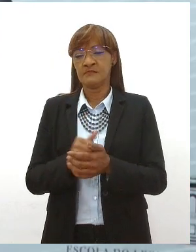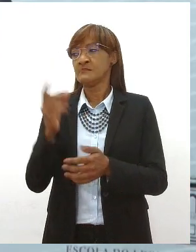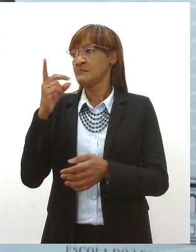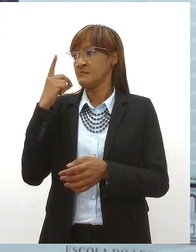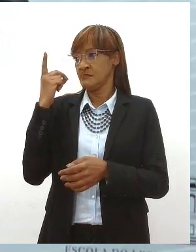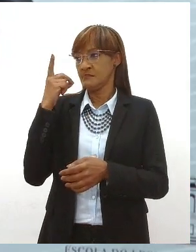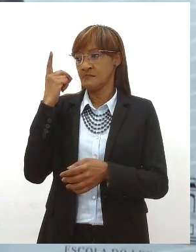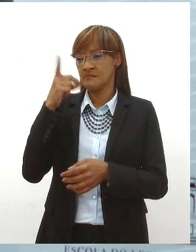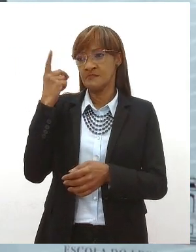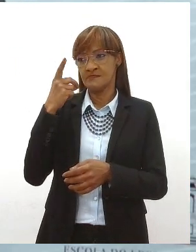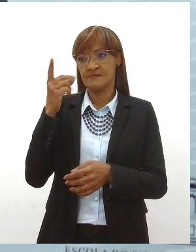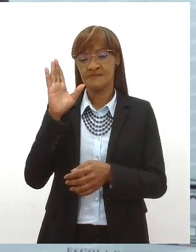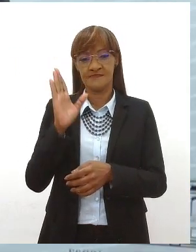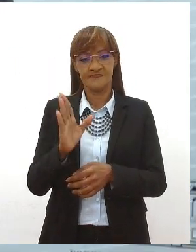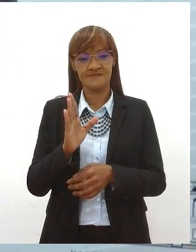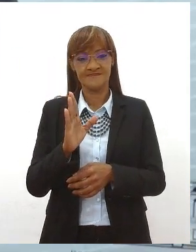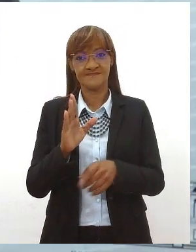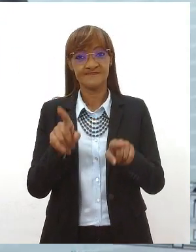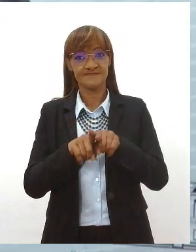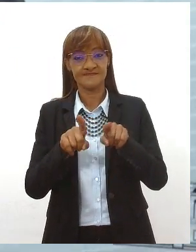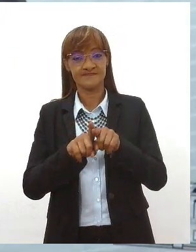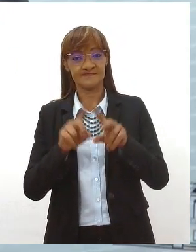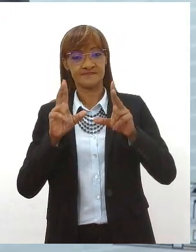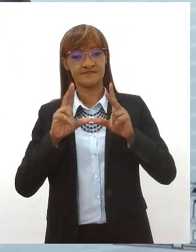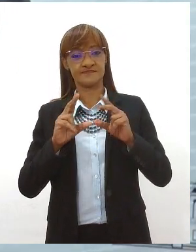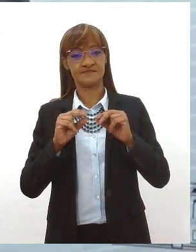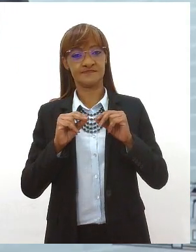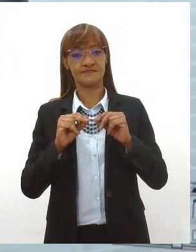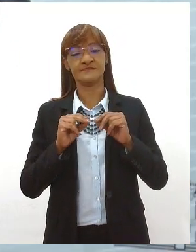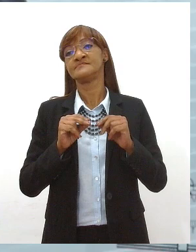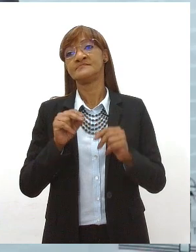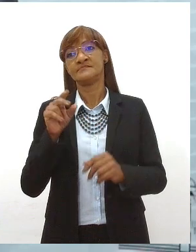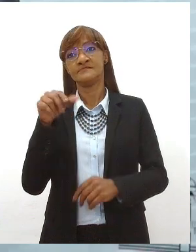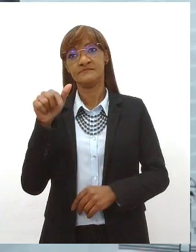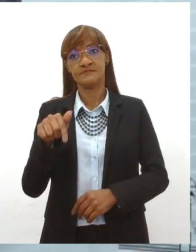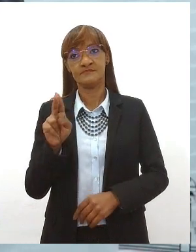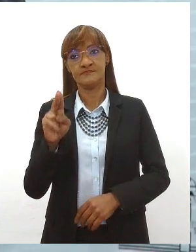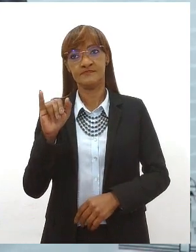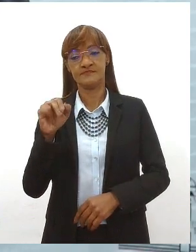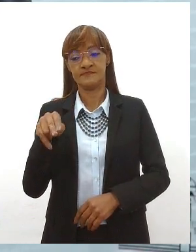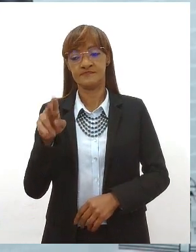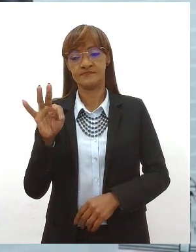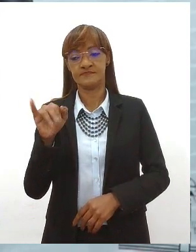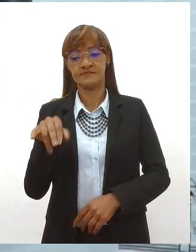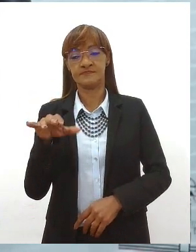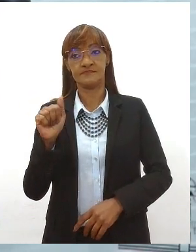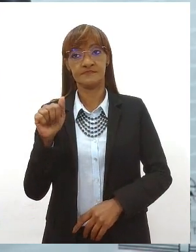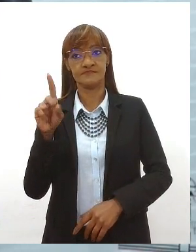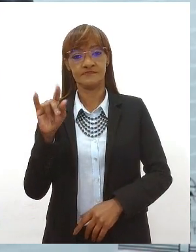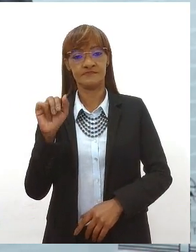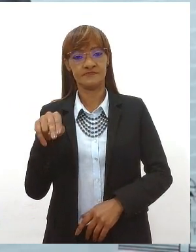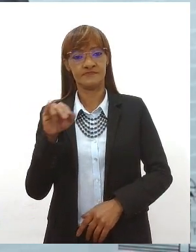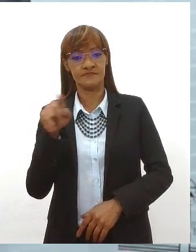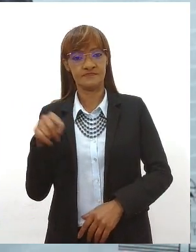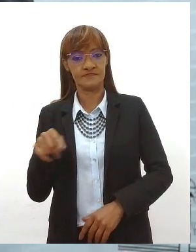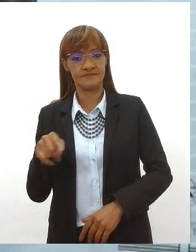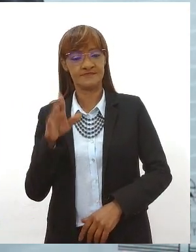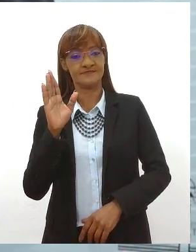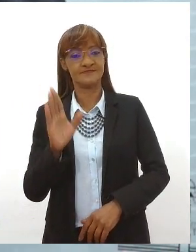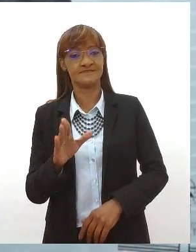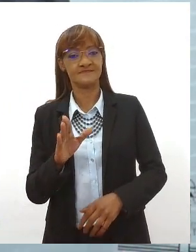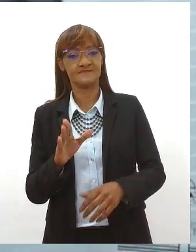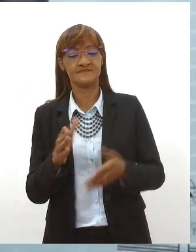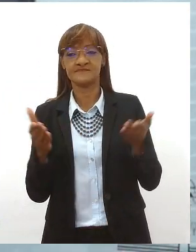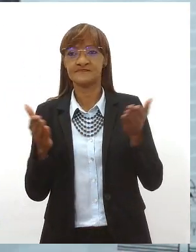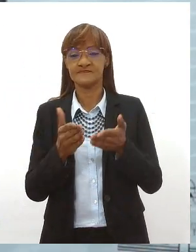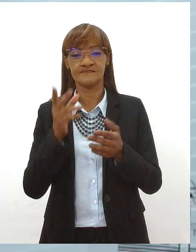tem aí à frente, vai conduzir um evento muito bonito em relação ao destaque de prefeitas sergipanas e também deputadas estaduais que ainda não receberam a